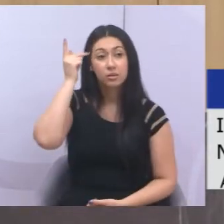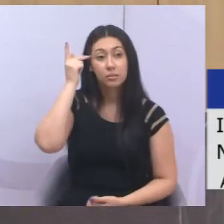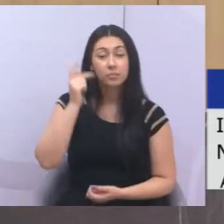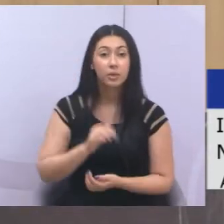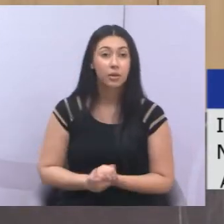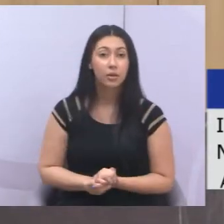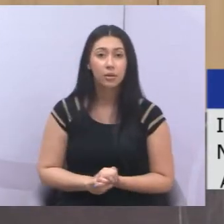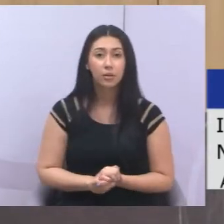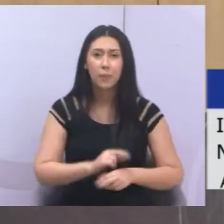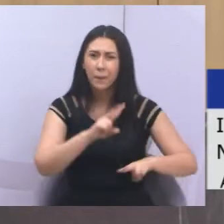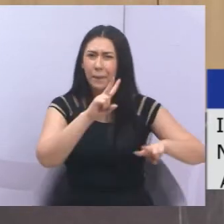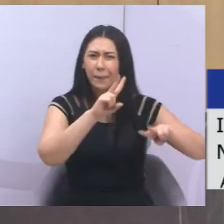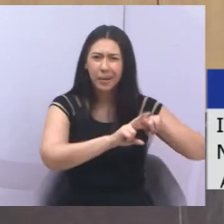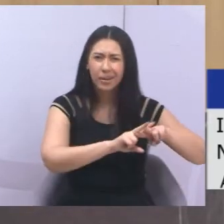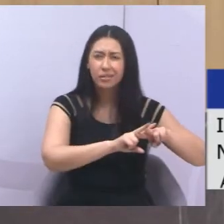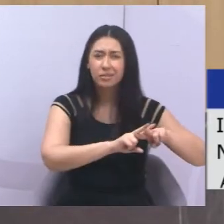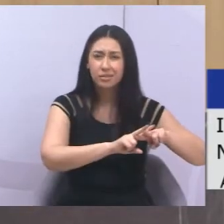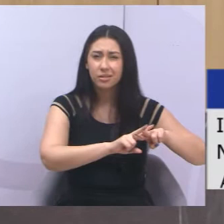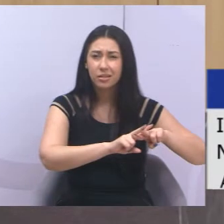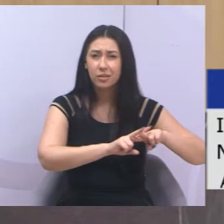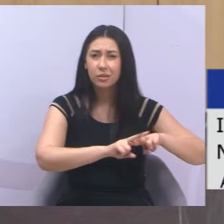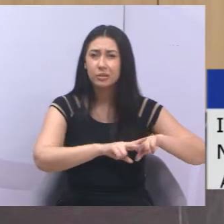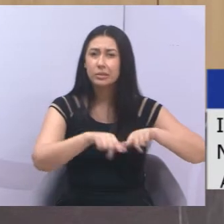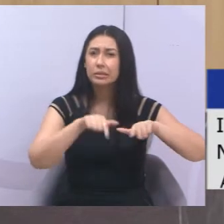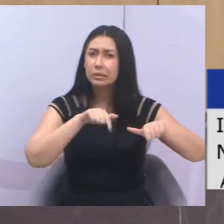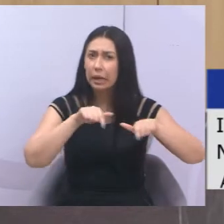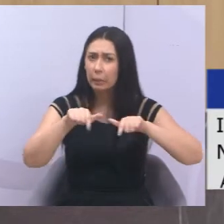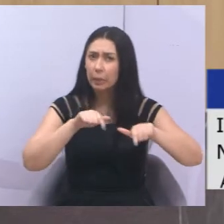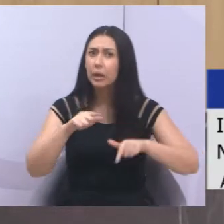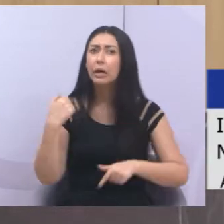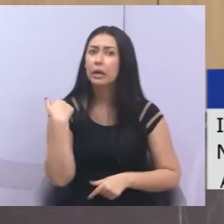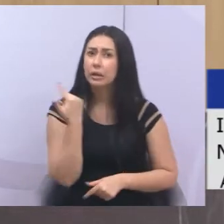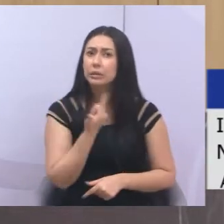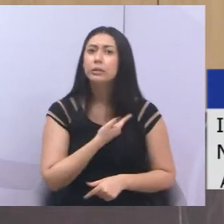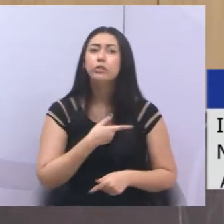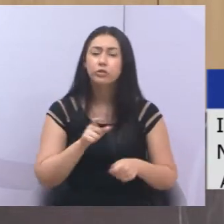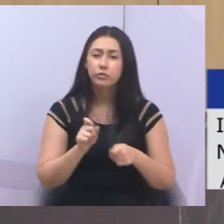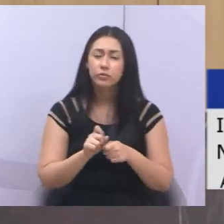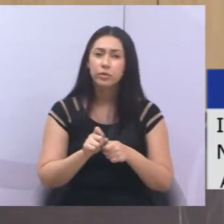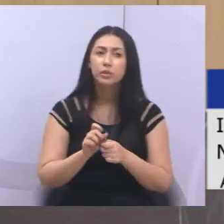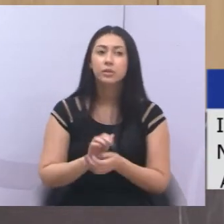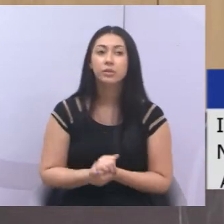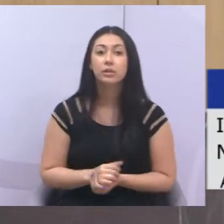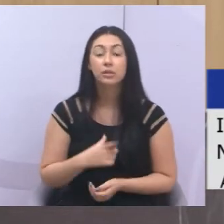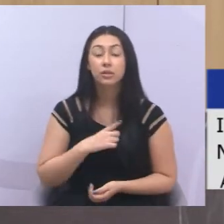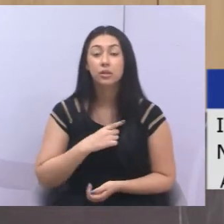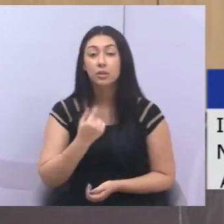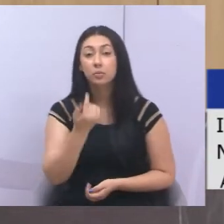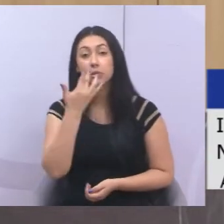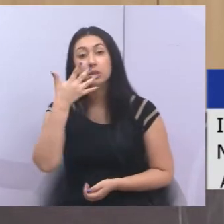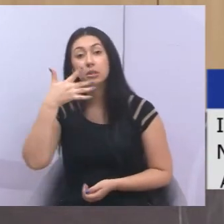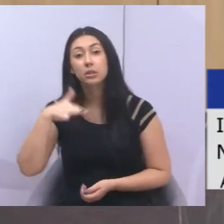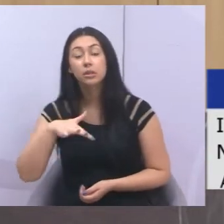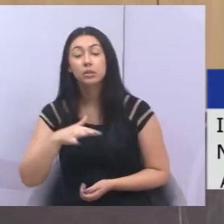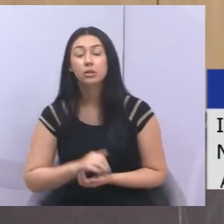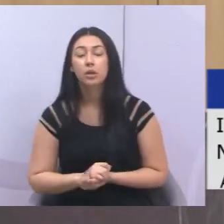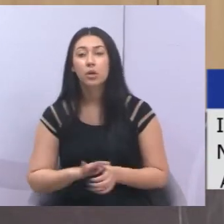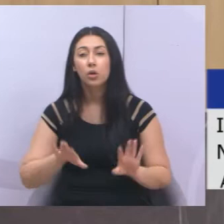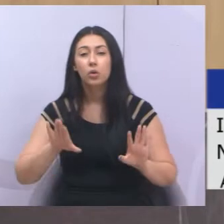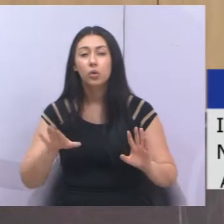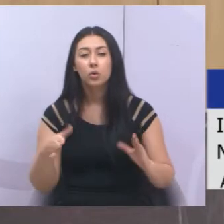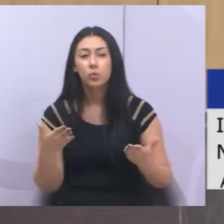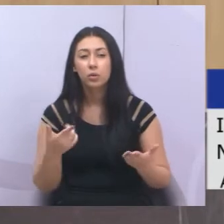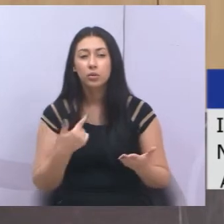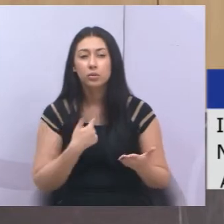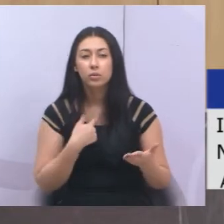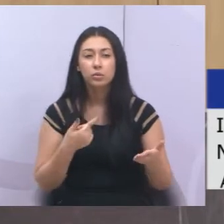Prisões, CDPs, quanto trabalho a igreja faz dentro desses presídios? Tem uma criança lá, quando eu cheguei